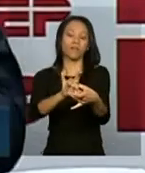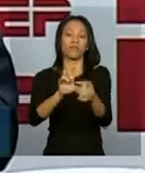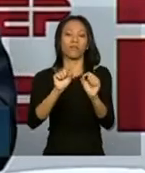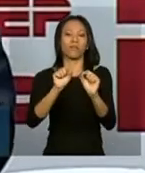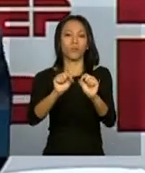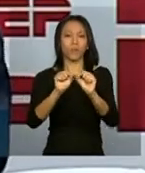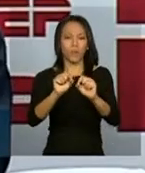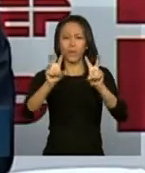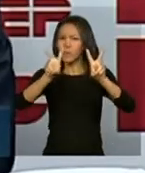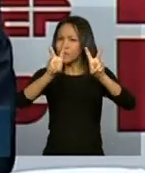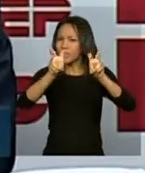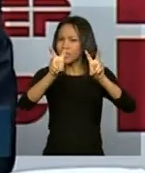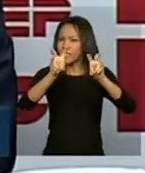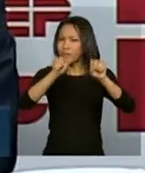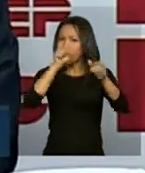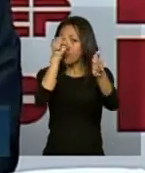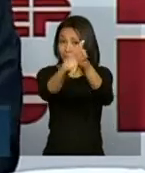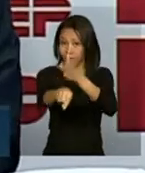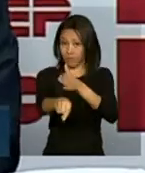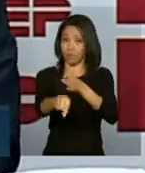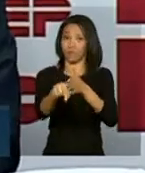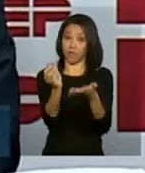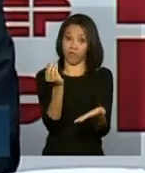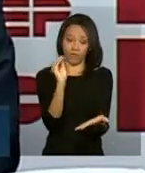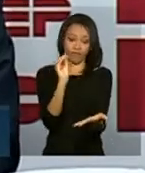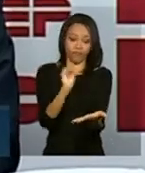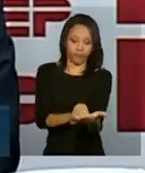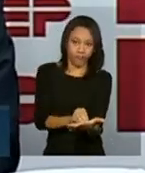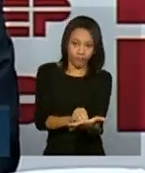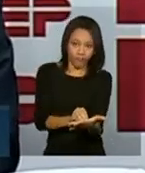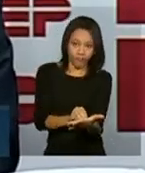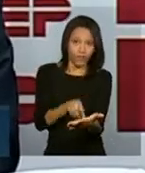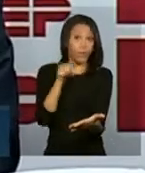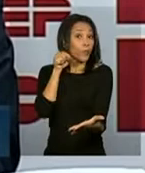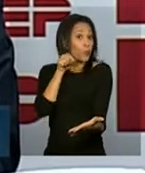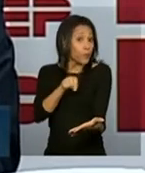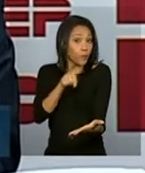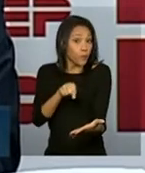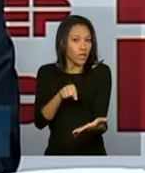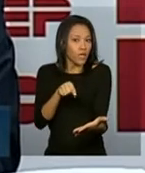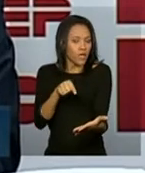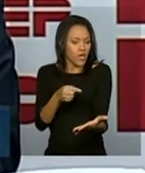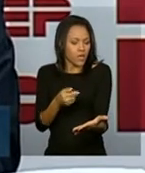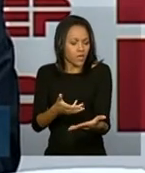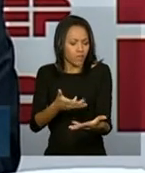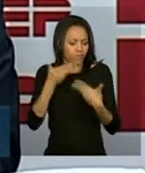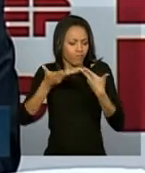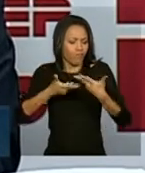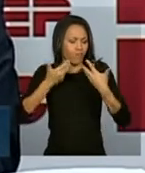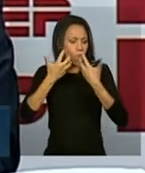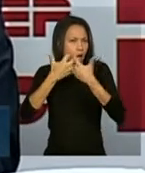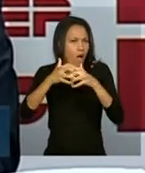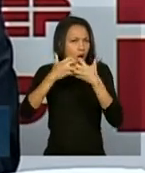exatamente o tema da pergunta e que estimulava uma certa reflexão da história.